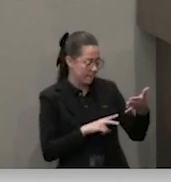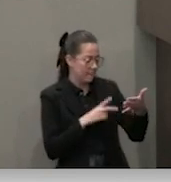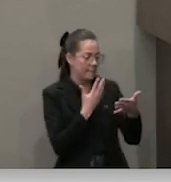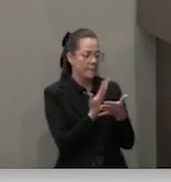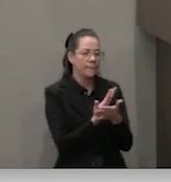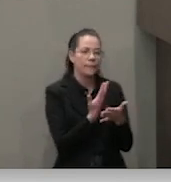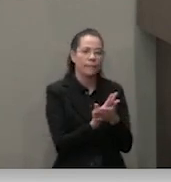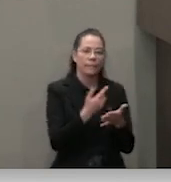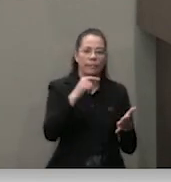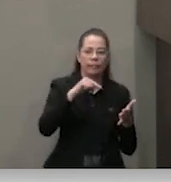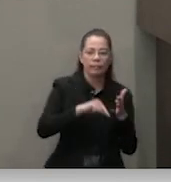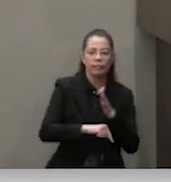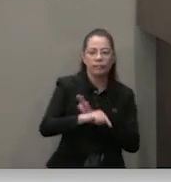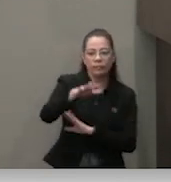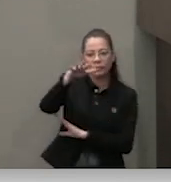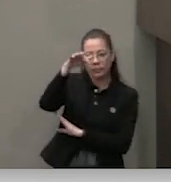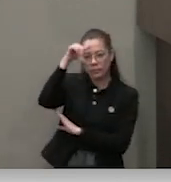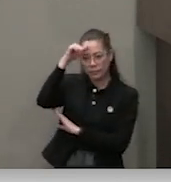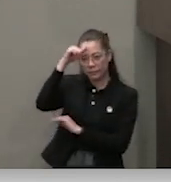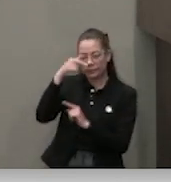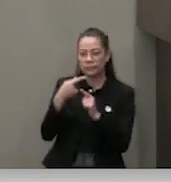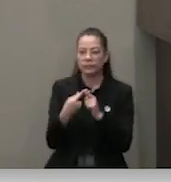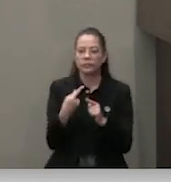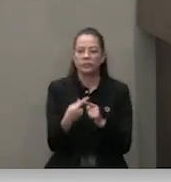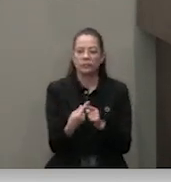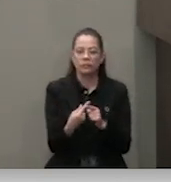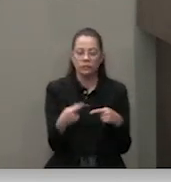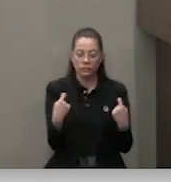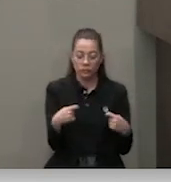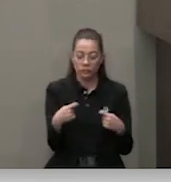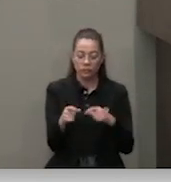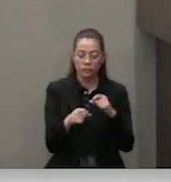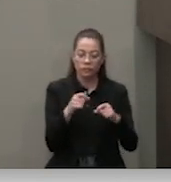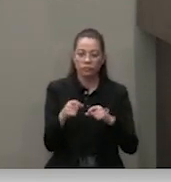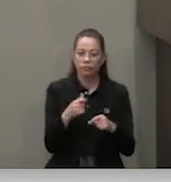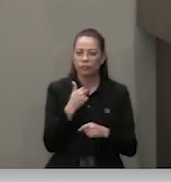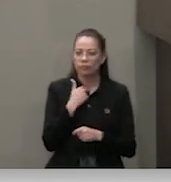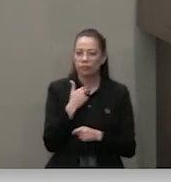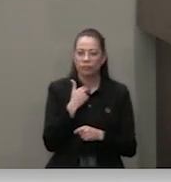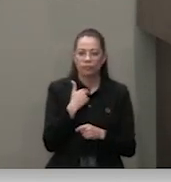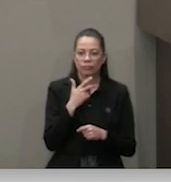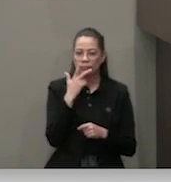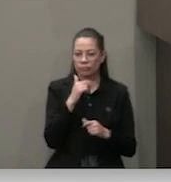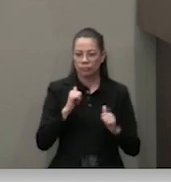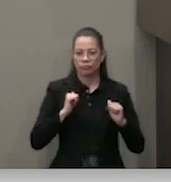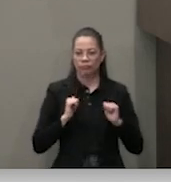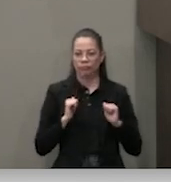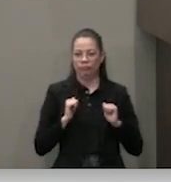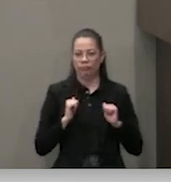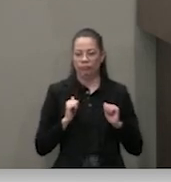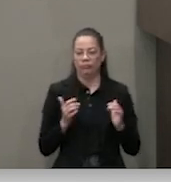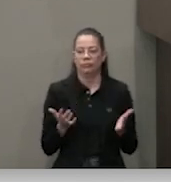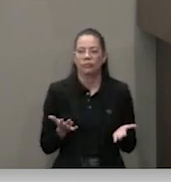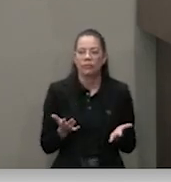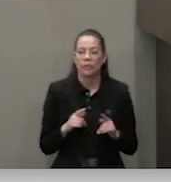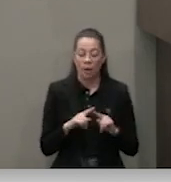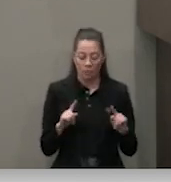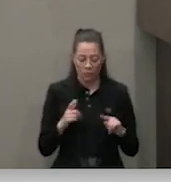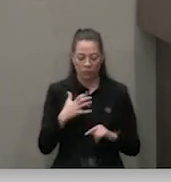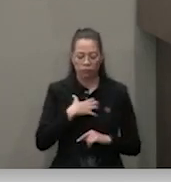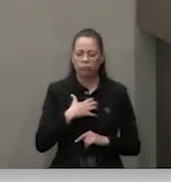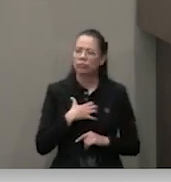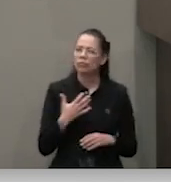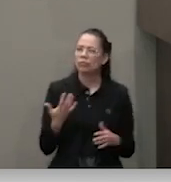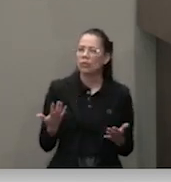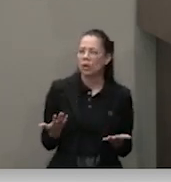dizer de olhar de analisar Porque precisamos não podemos deixar Nossa comunidade sem Mas esta é a